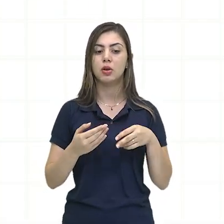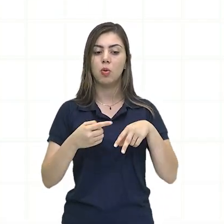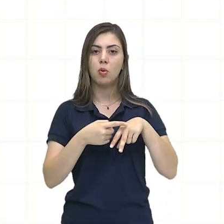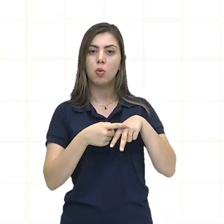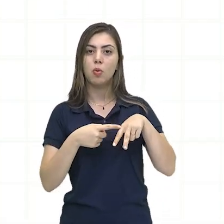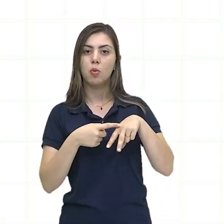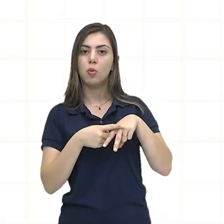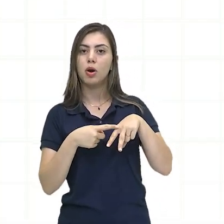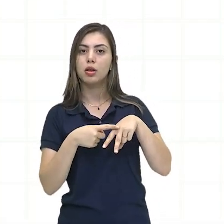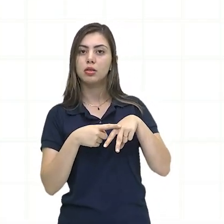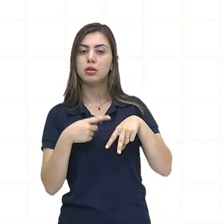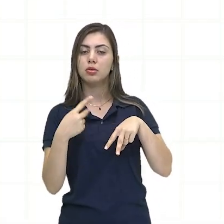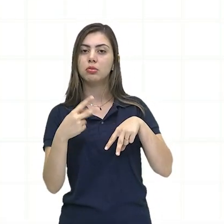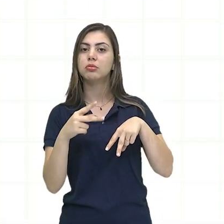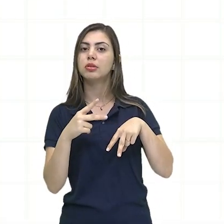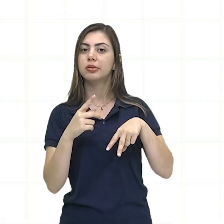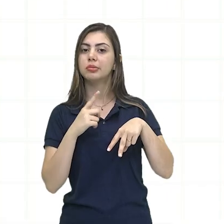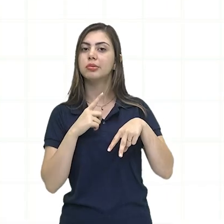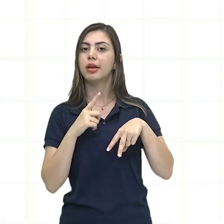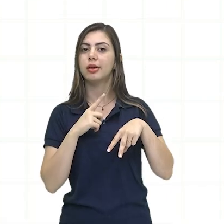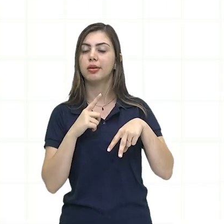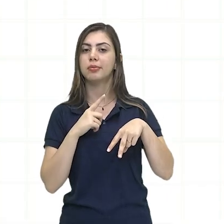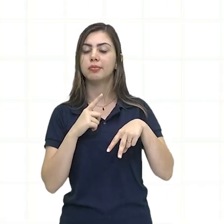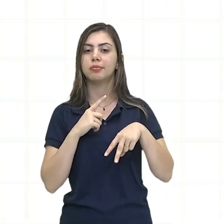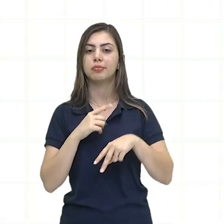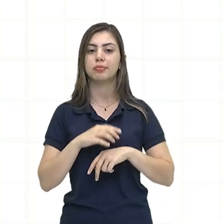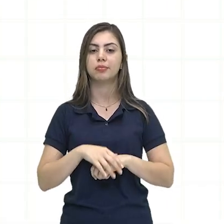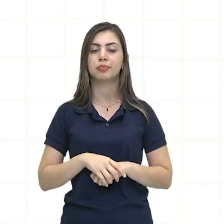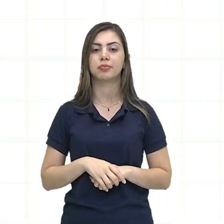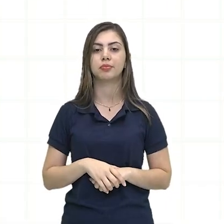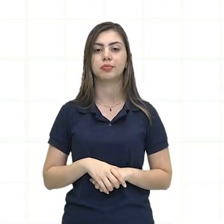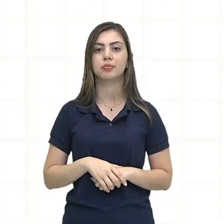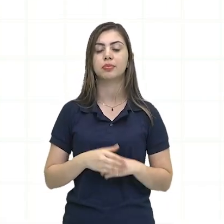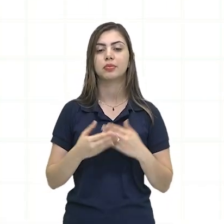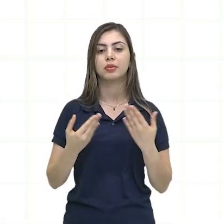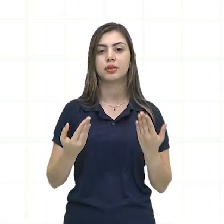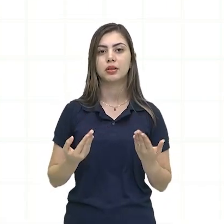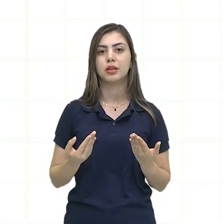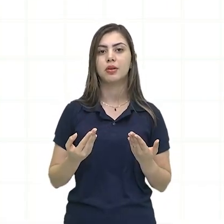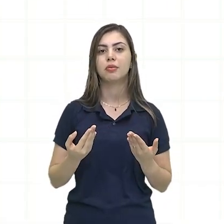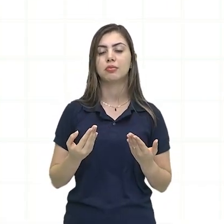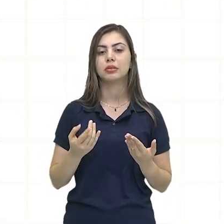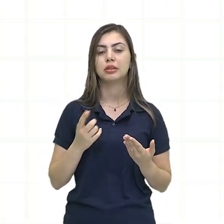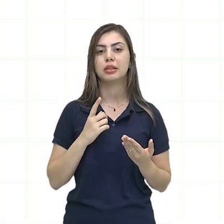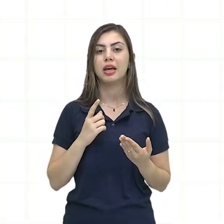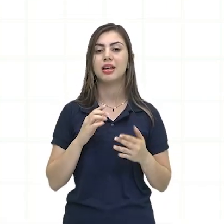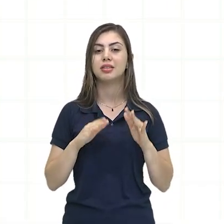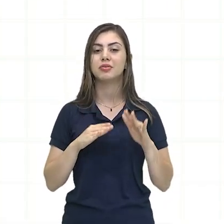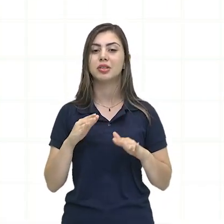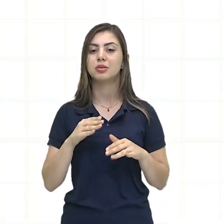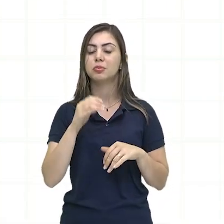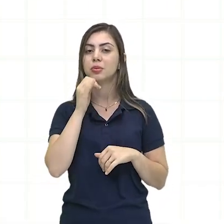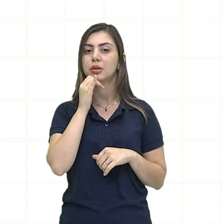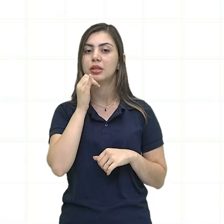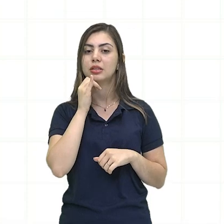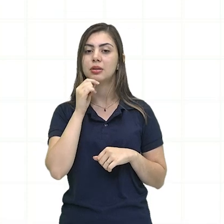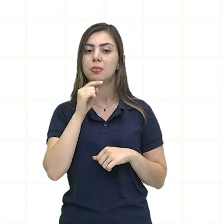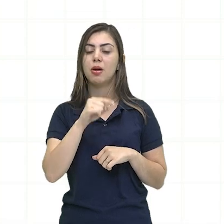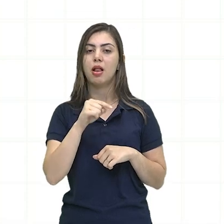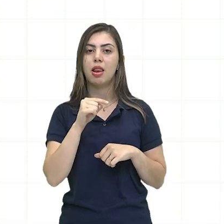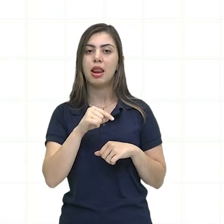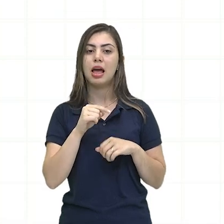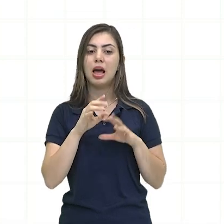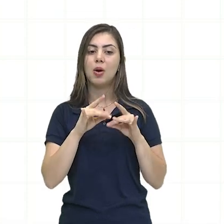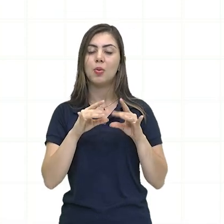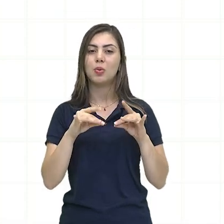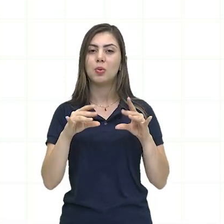quadril também existe essa região. Por isso que se diz bursite, que é a inflamação desse